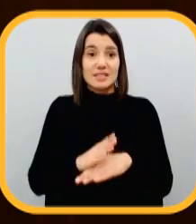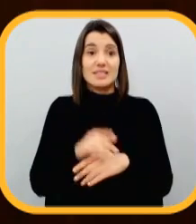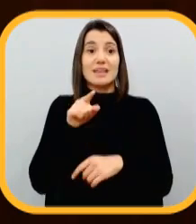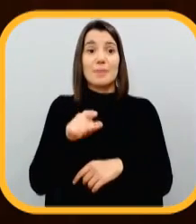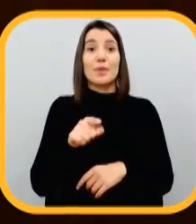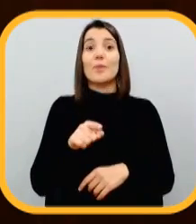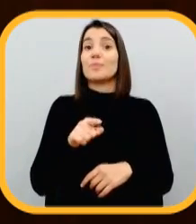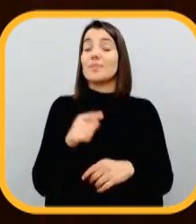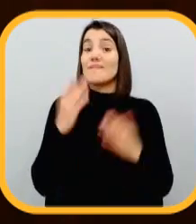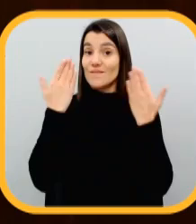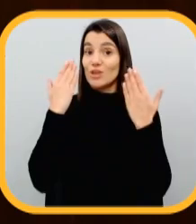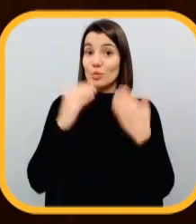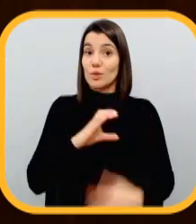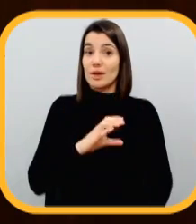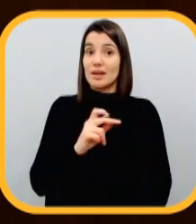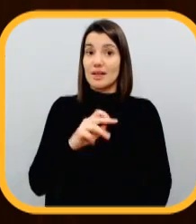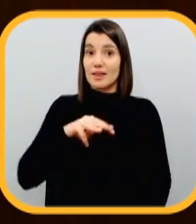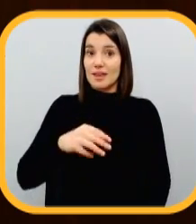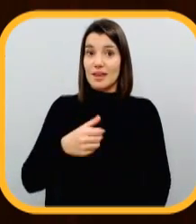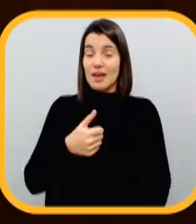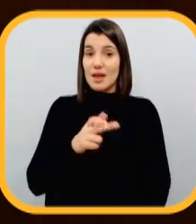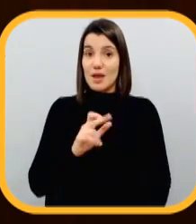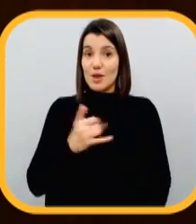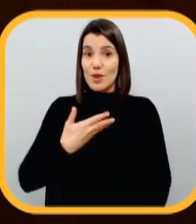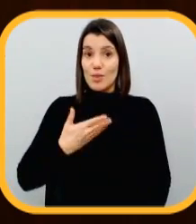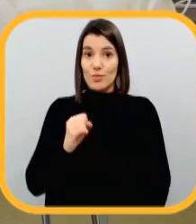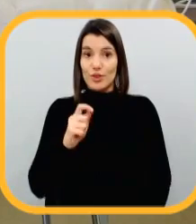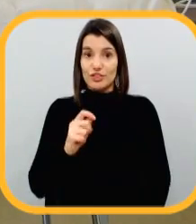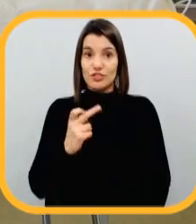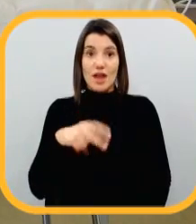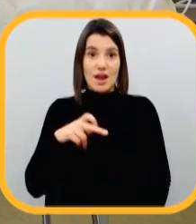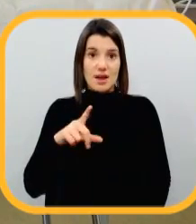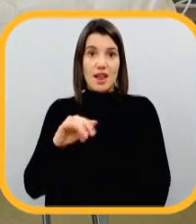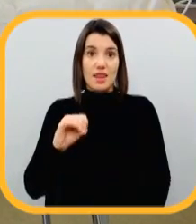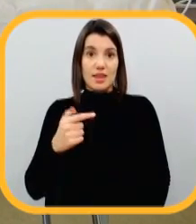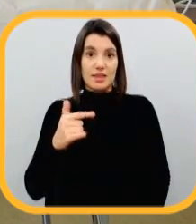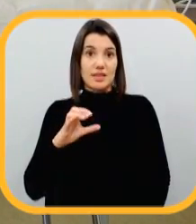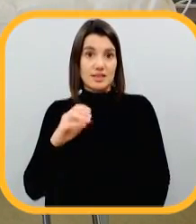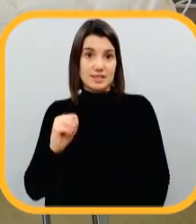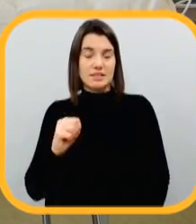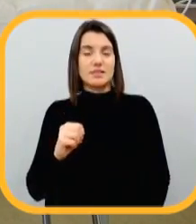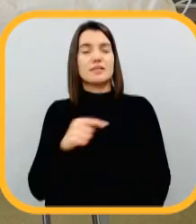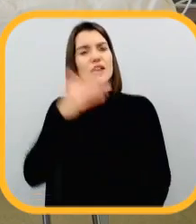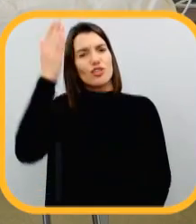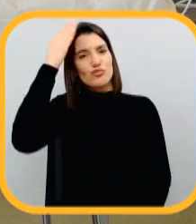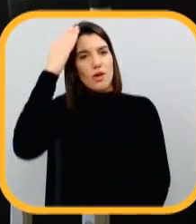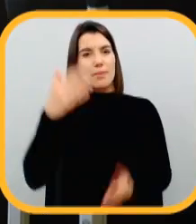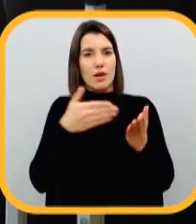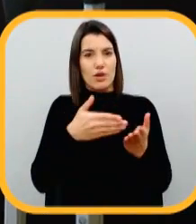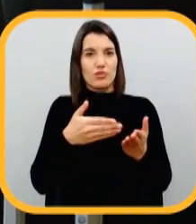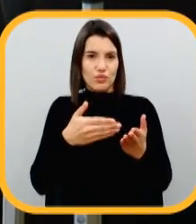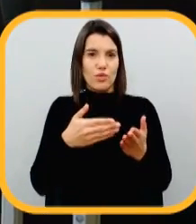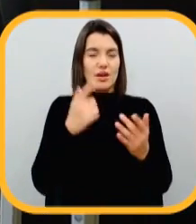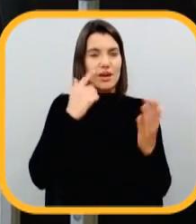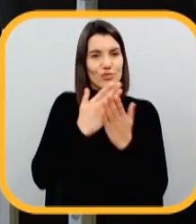do Cambridge Analytics, do Facebook, que tinha psicólogos a trabalhar na equipa do Donald Trump, na altura, para ajudá-lo a vencer